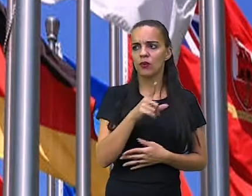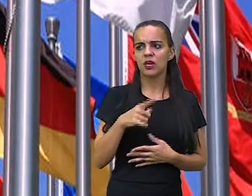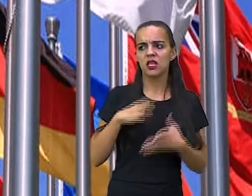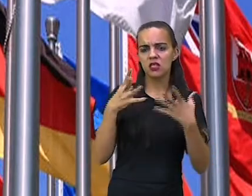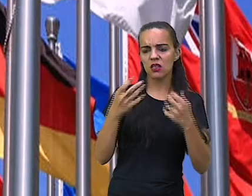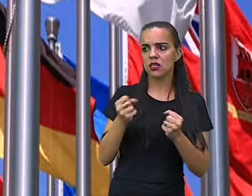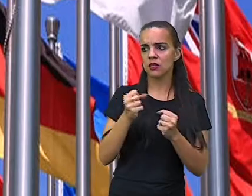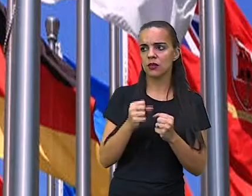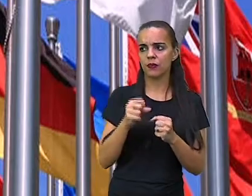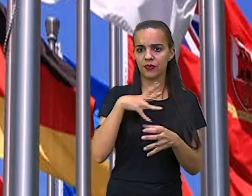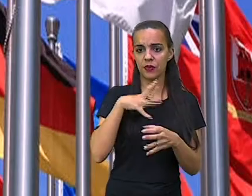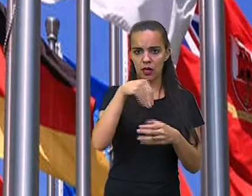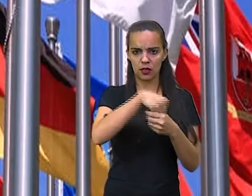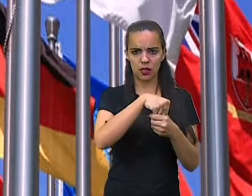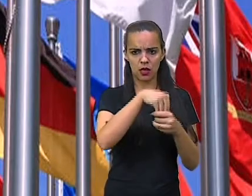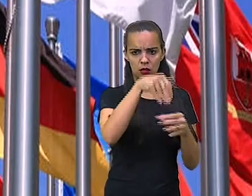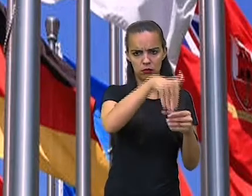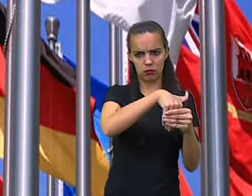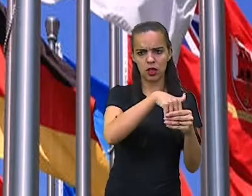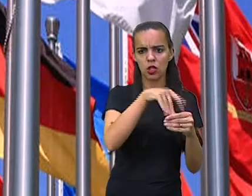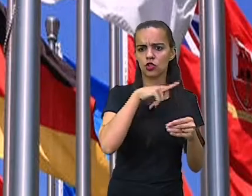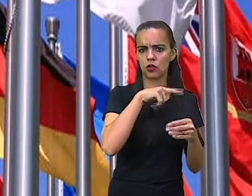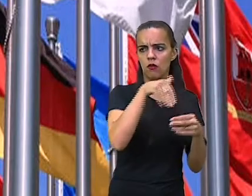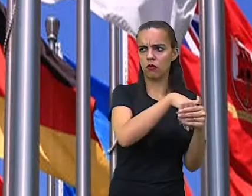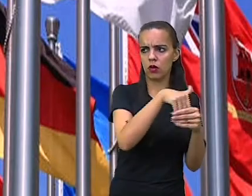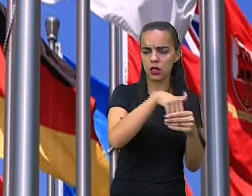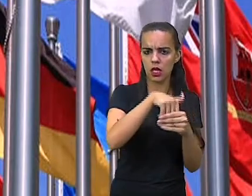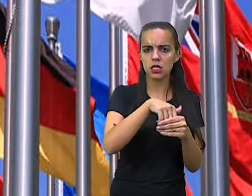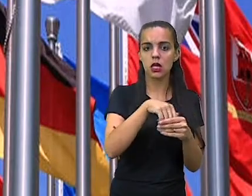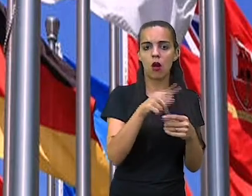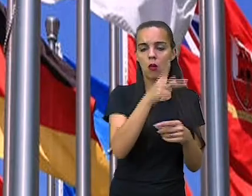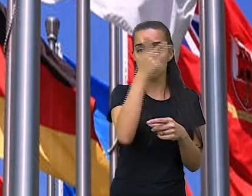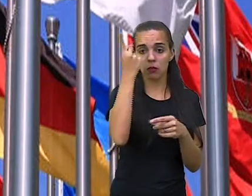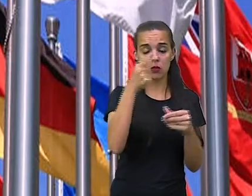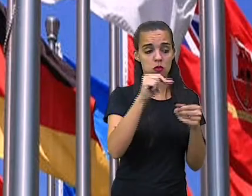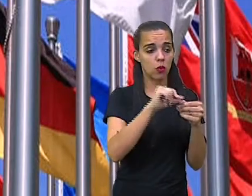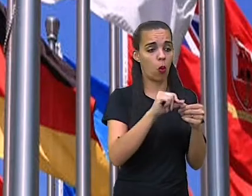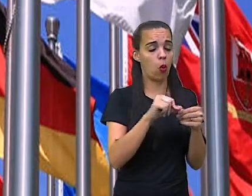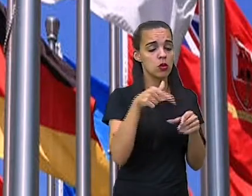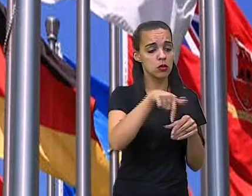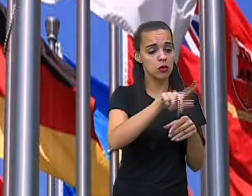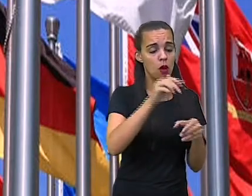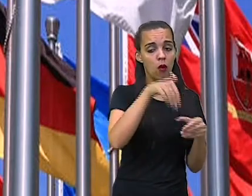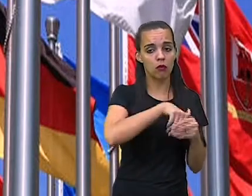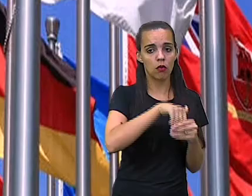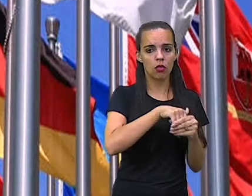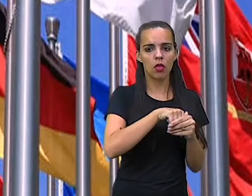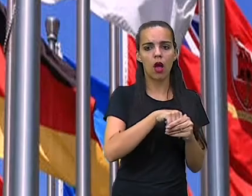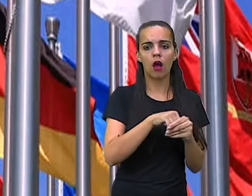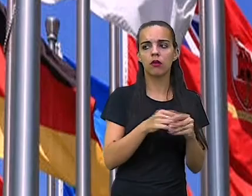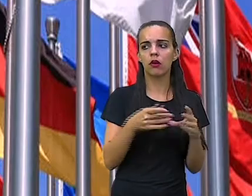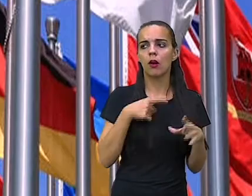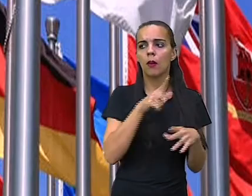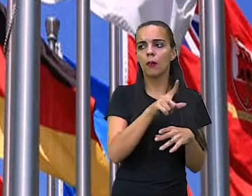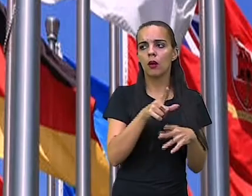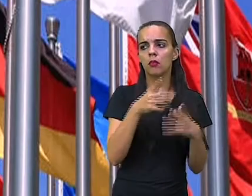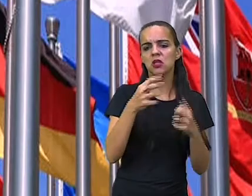elegiam um rei dentro daqueles, né, desses estados, elegiam um rei para comandar toda